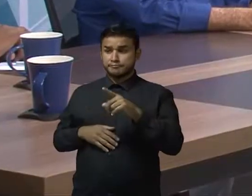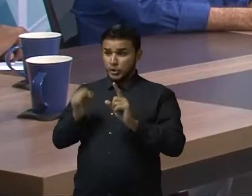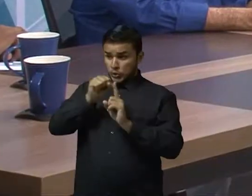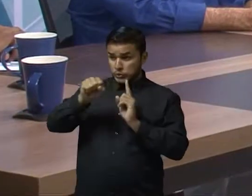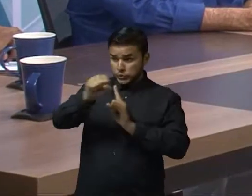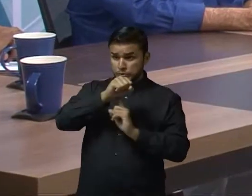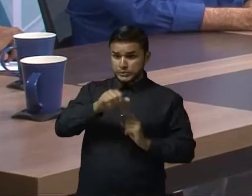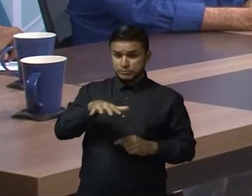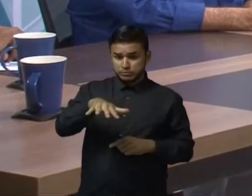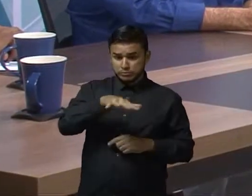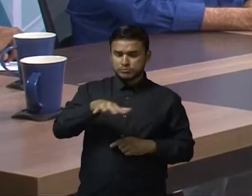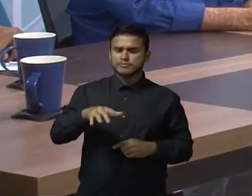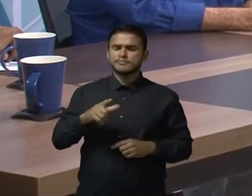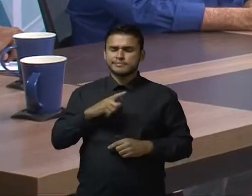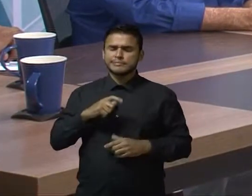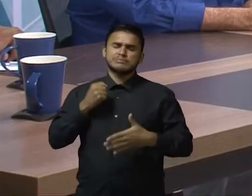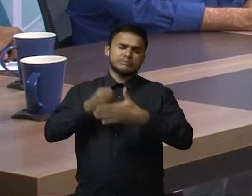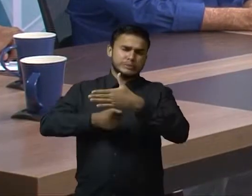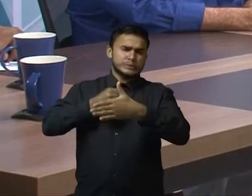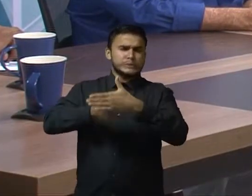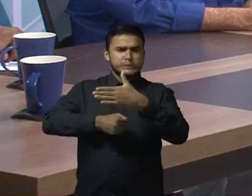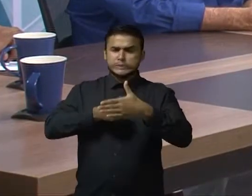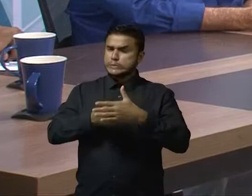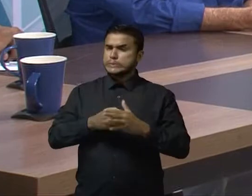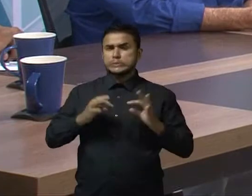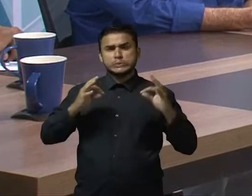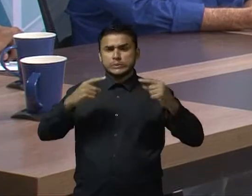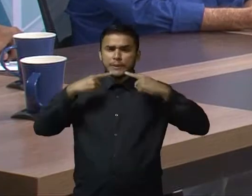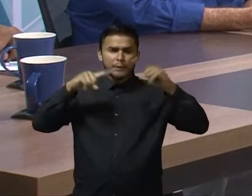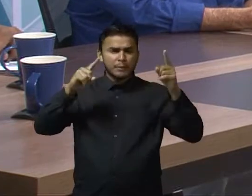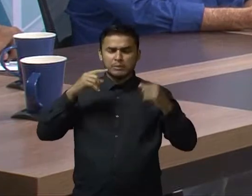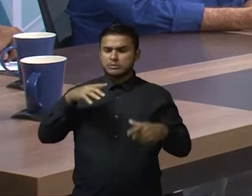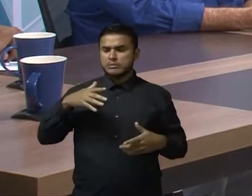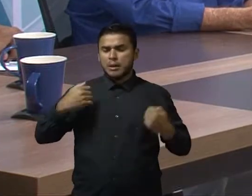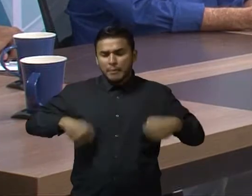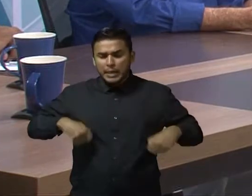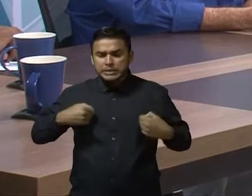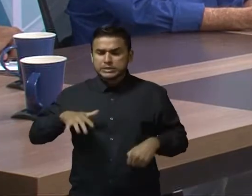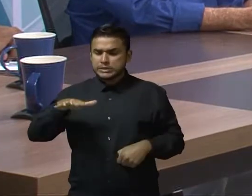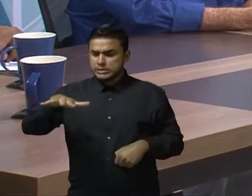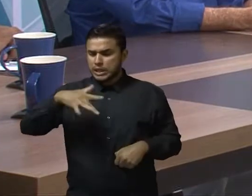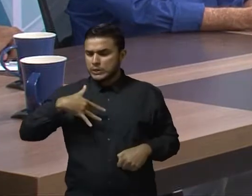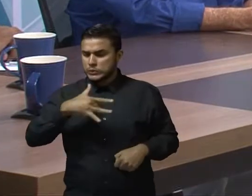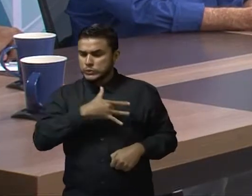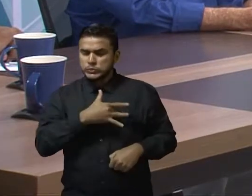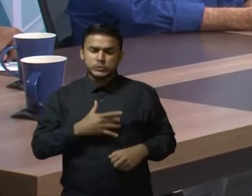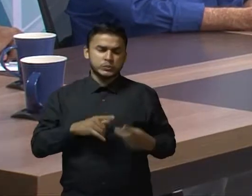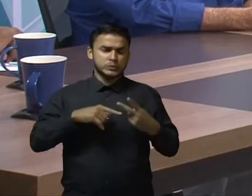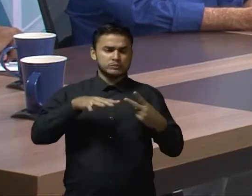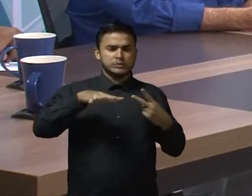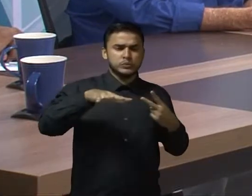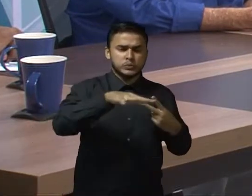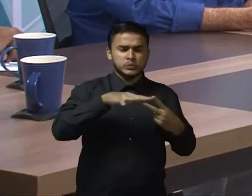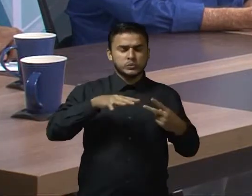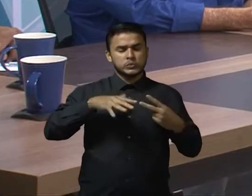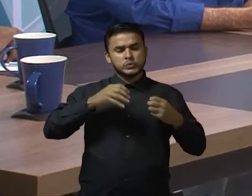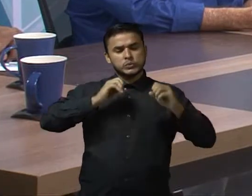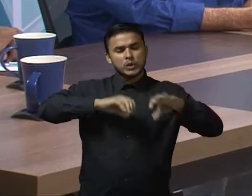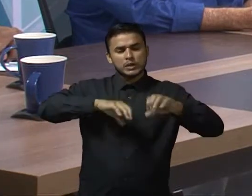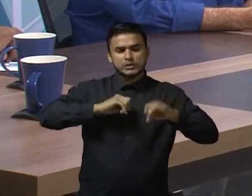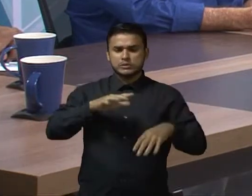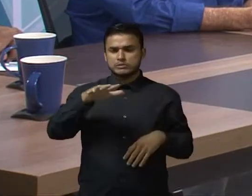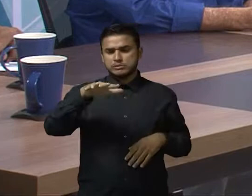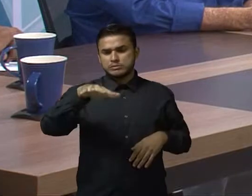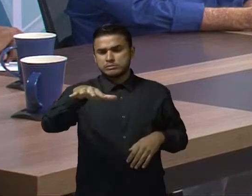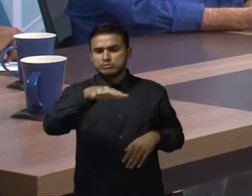sociedade reivindica tudo, mais saúde, mais educação, mais transporte e mais segurança.